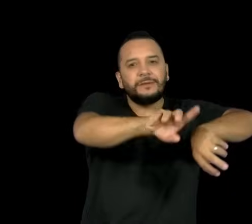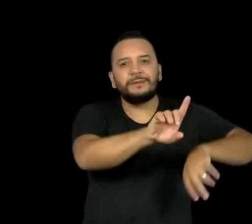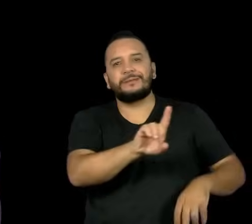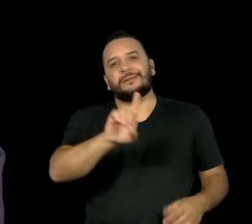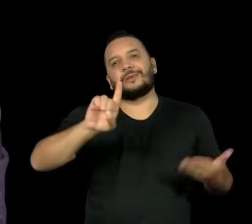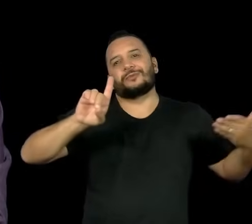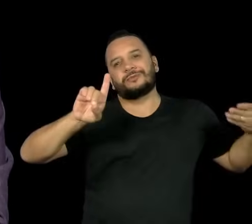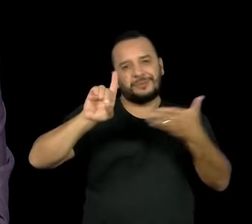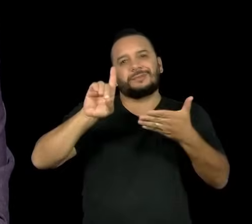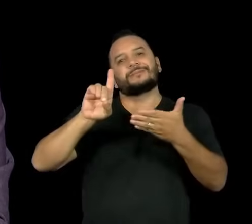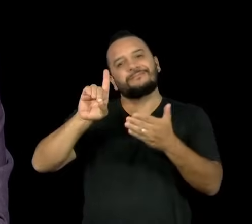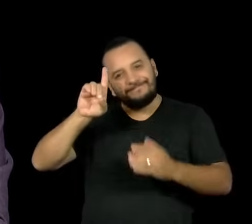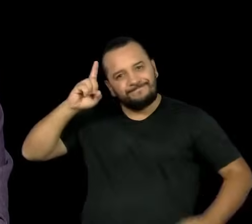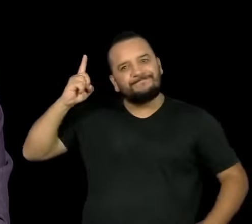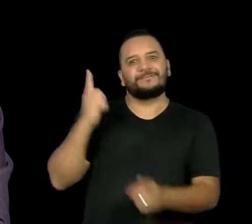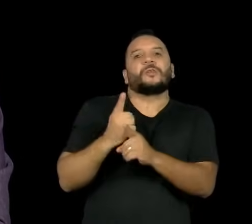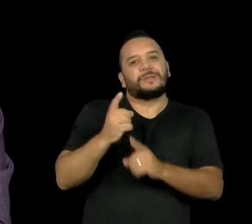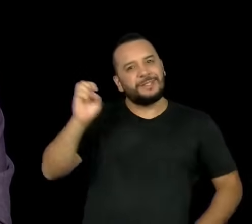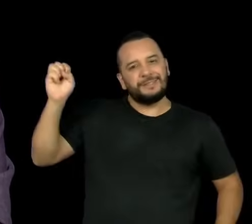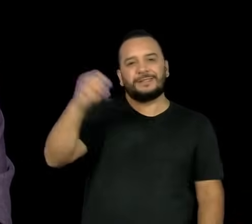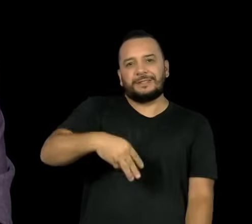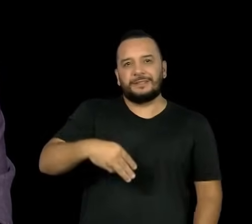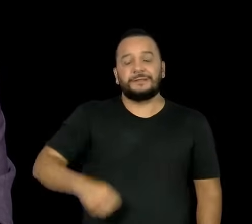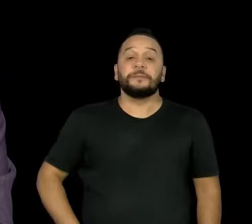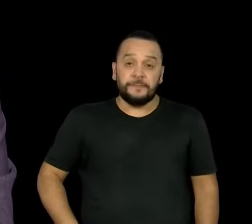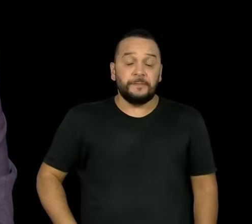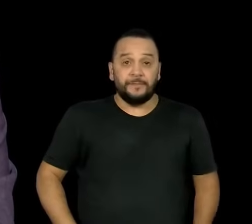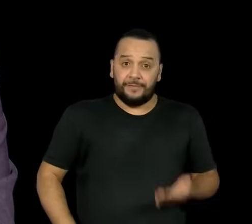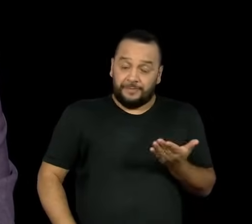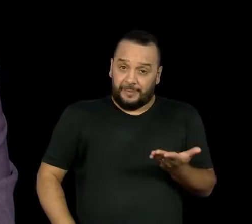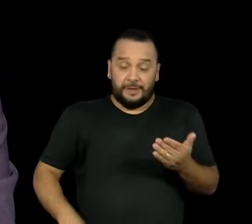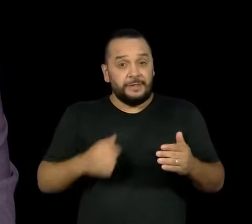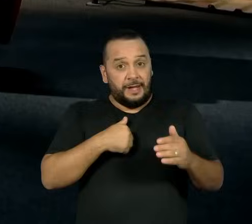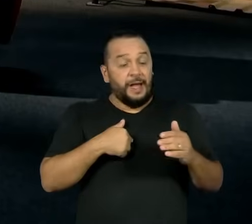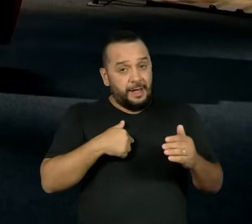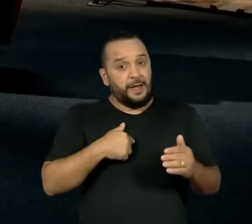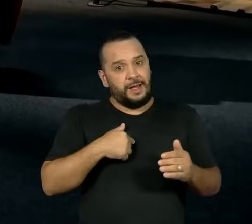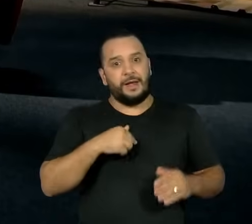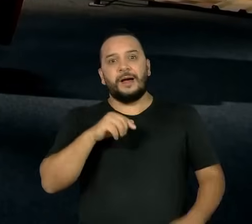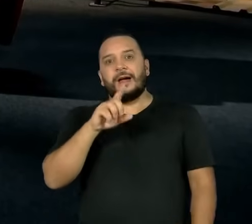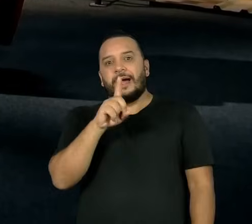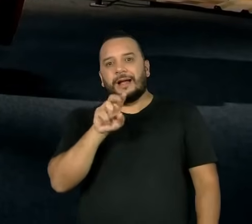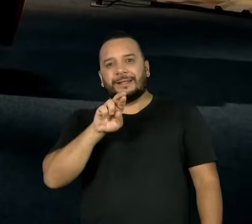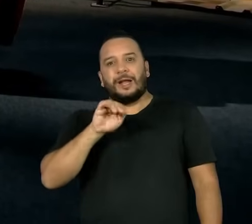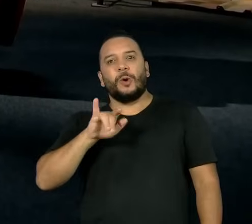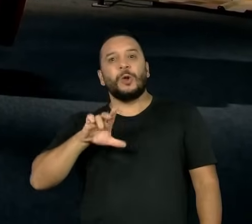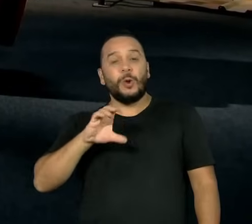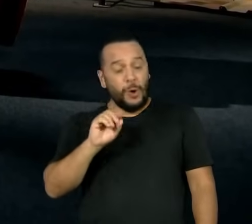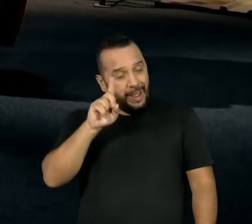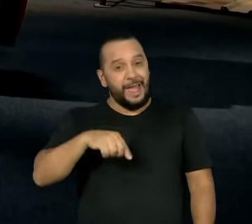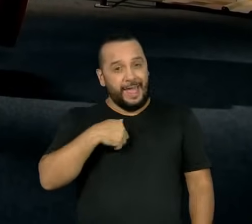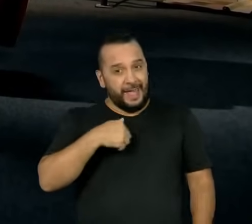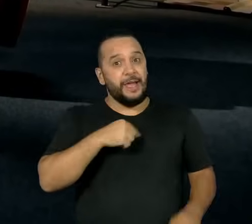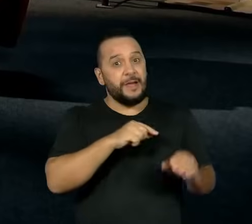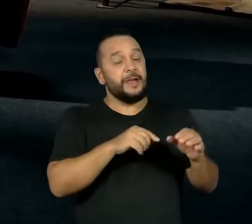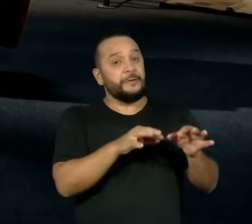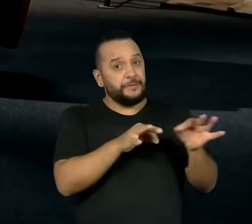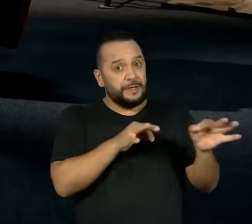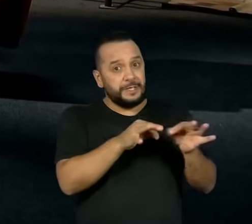como Heisenberg. E aí, ô Draulio, você já encontrou? Acho que eu já dei 3 goladas nesse